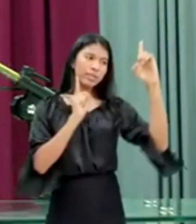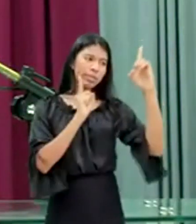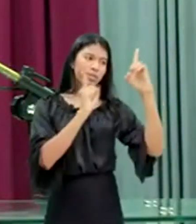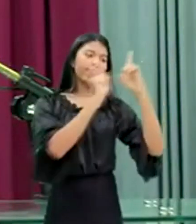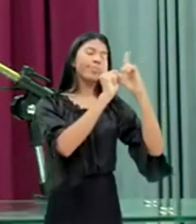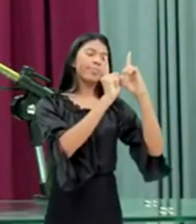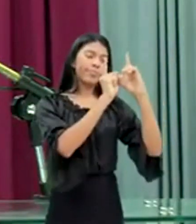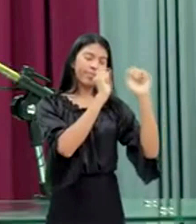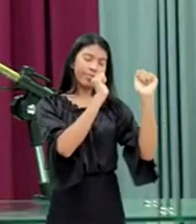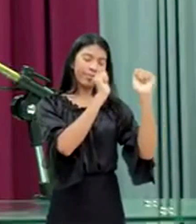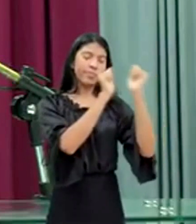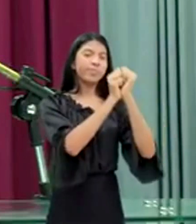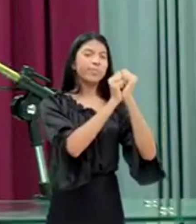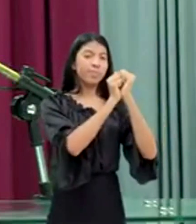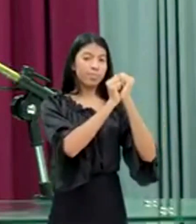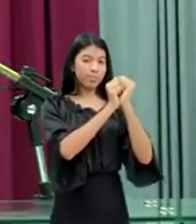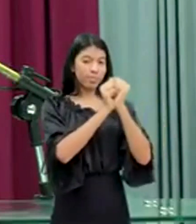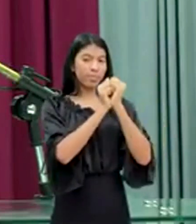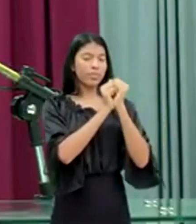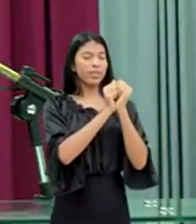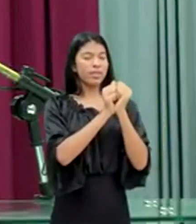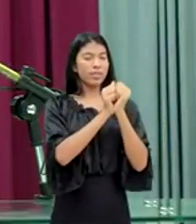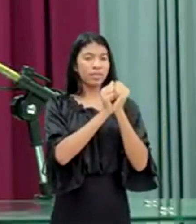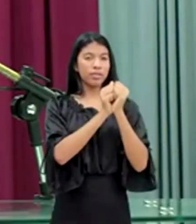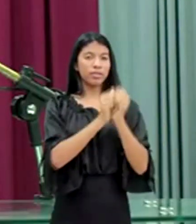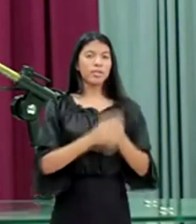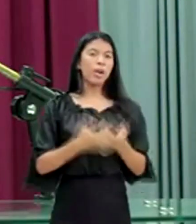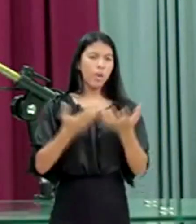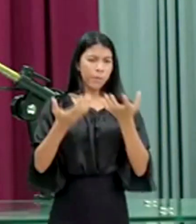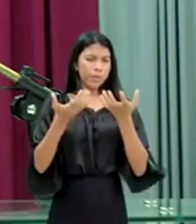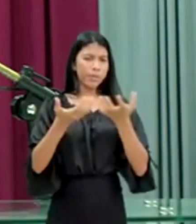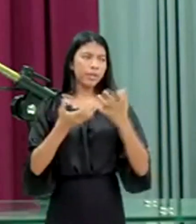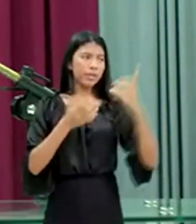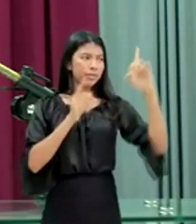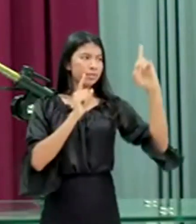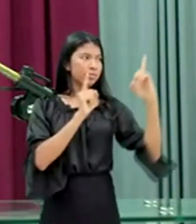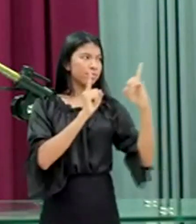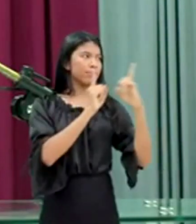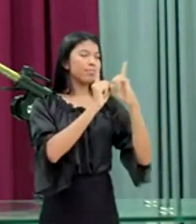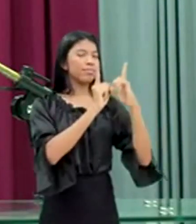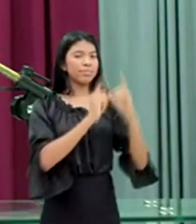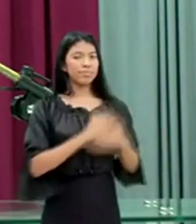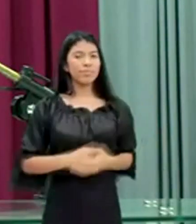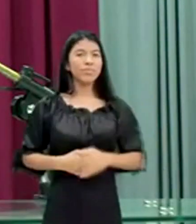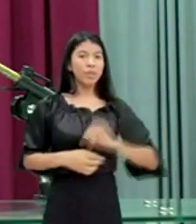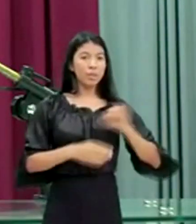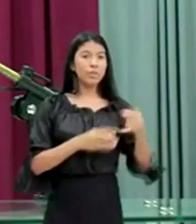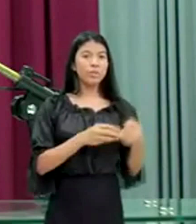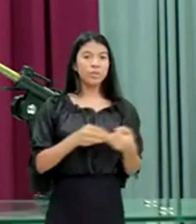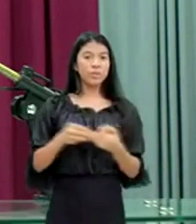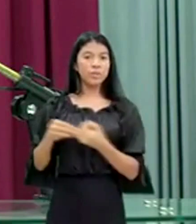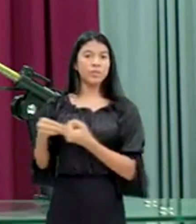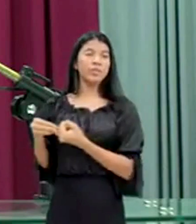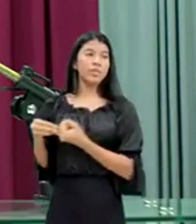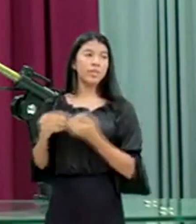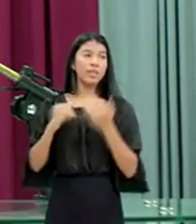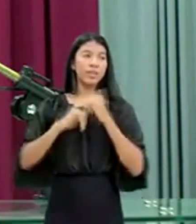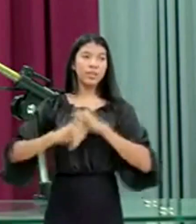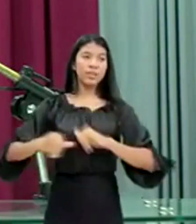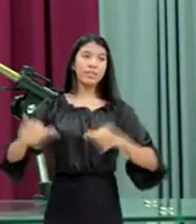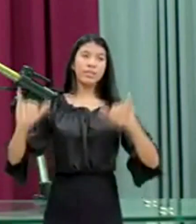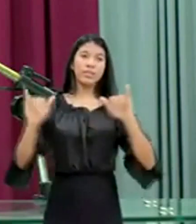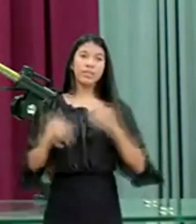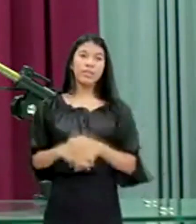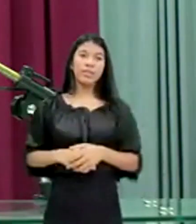lado, eu fico contigo, eu prefiro o Senhor, como disse também Josué. Não é? Quando o